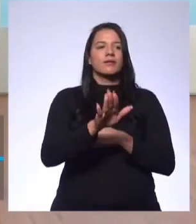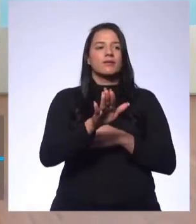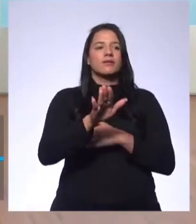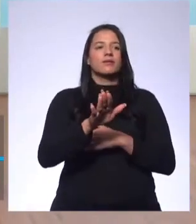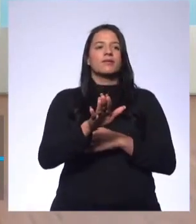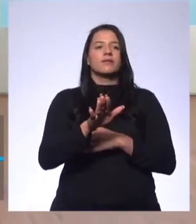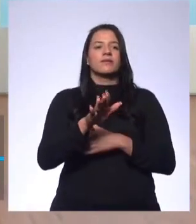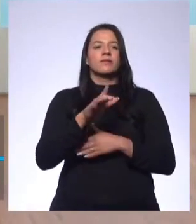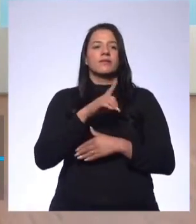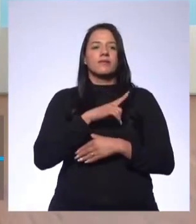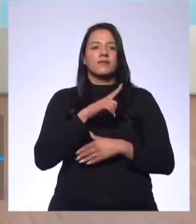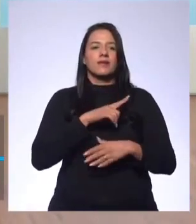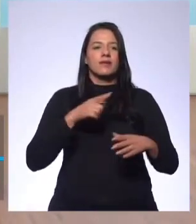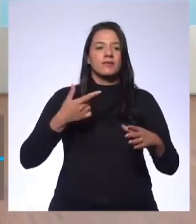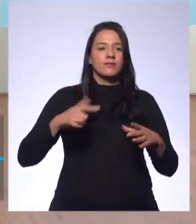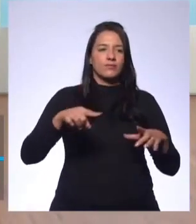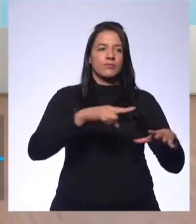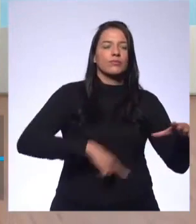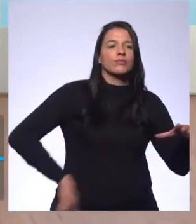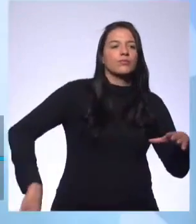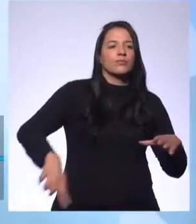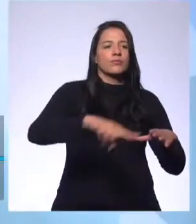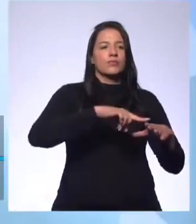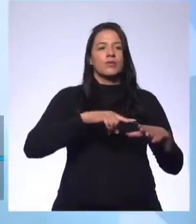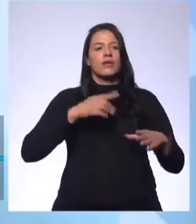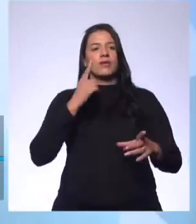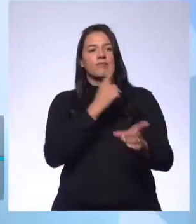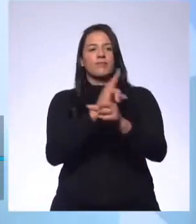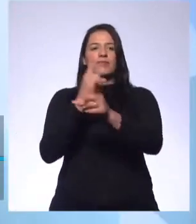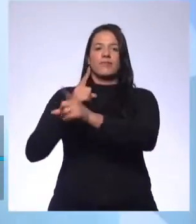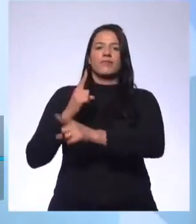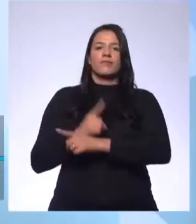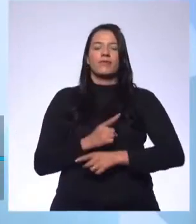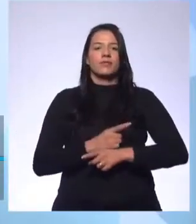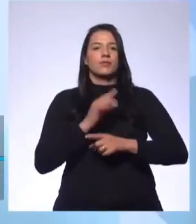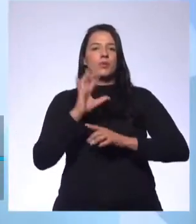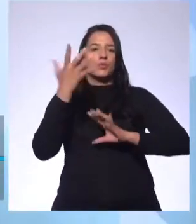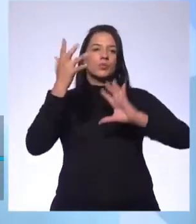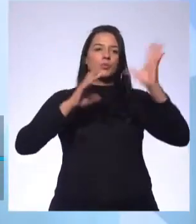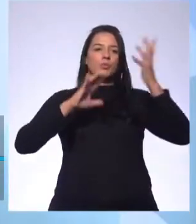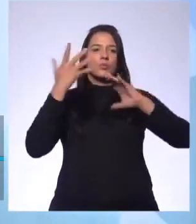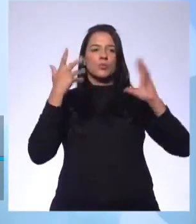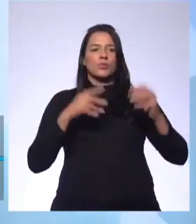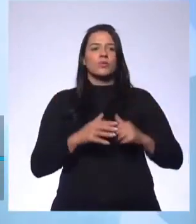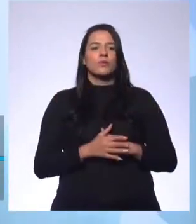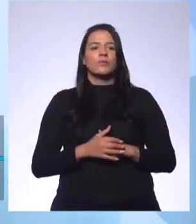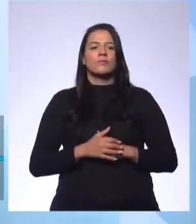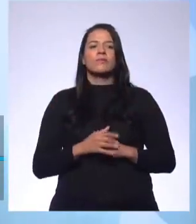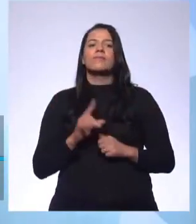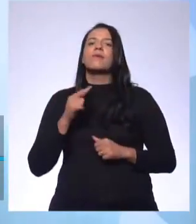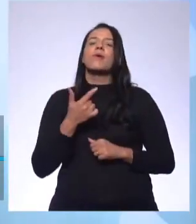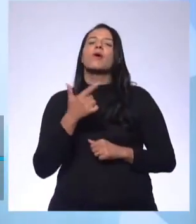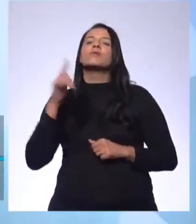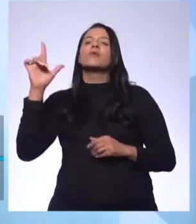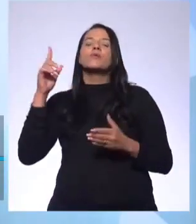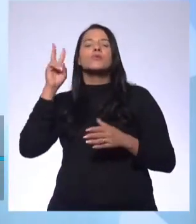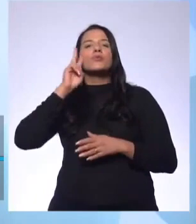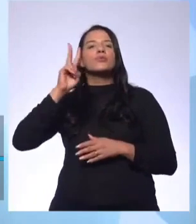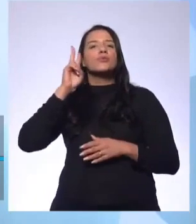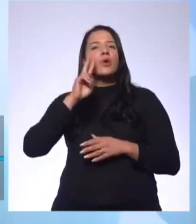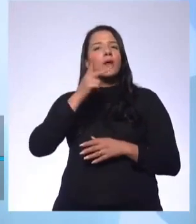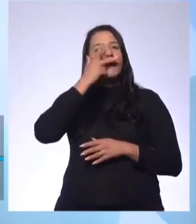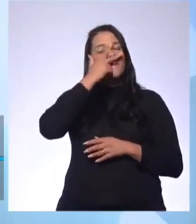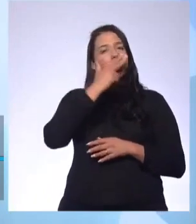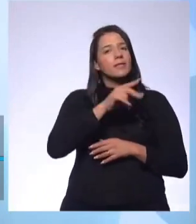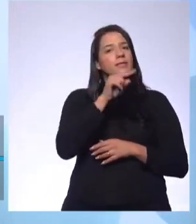desaba no poço, no buraco aí, vai encontrando vários seres fantásticos. Qual será essa outra história muito